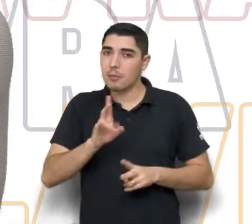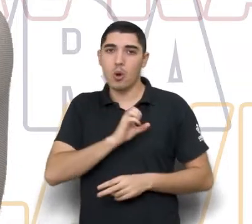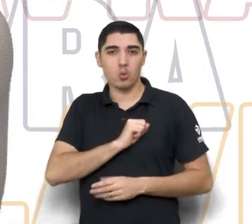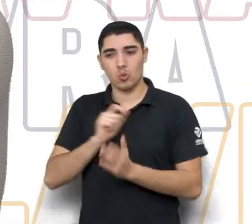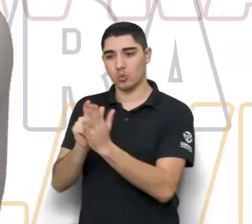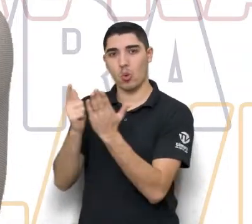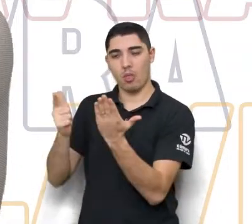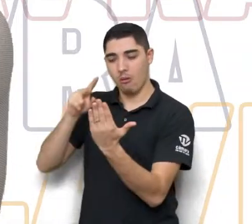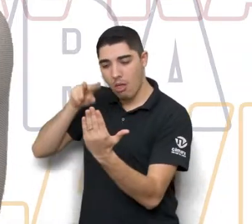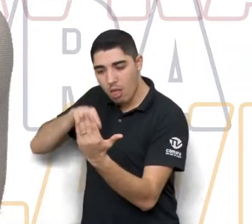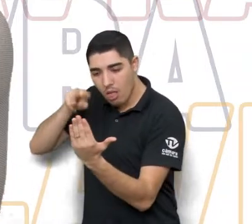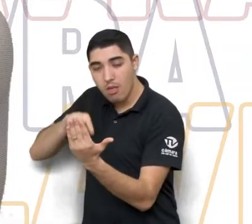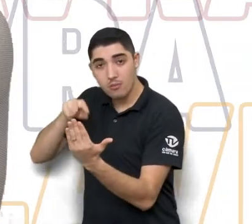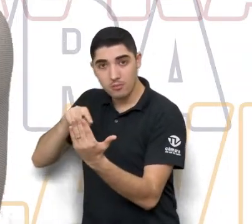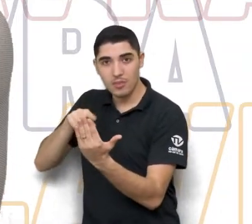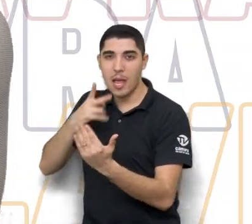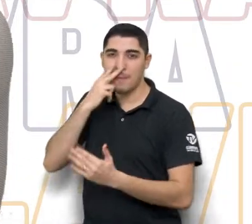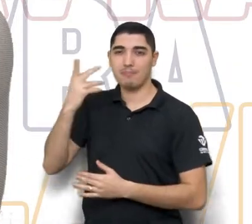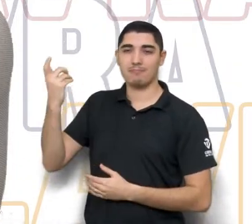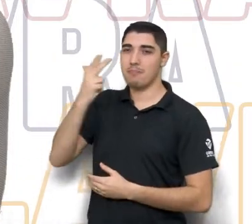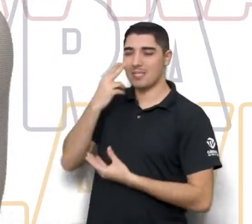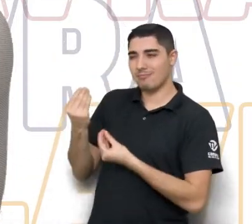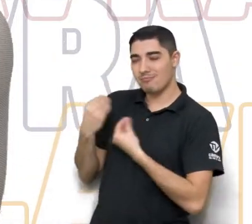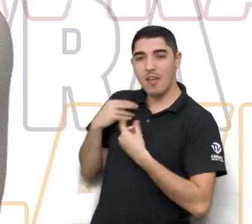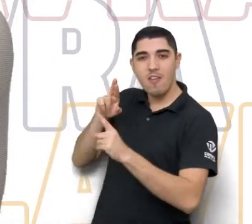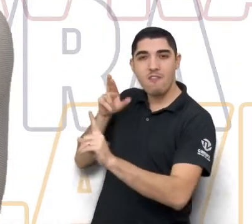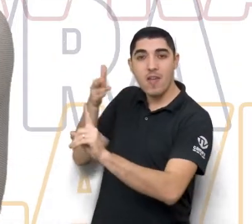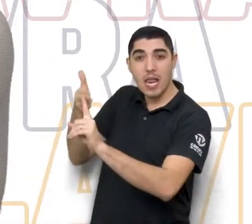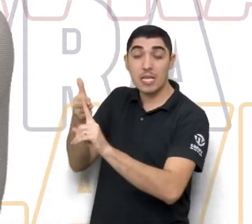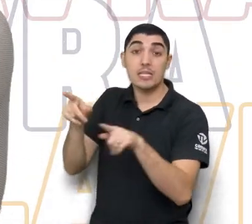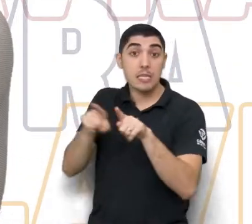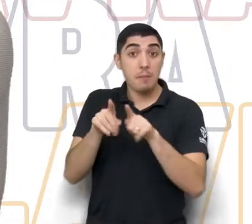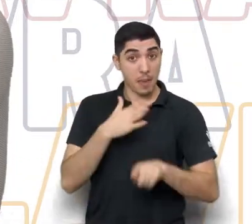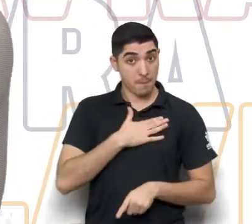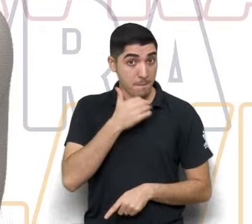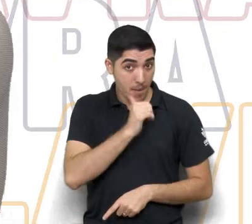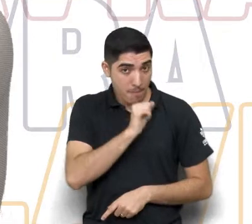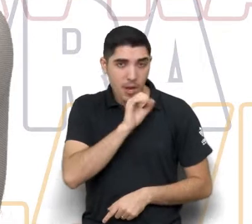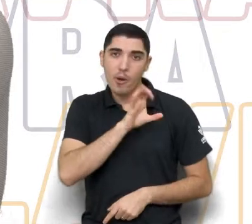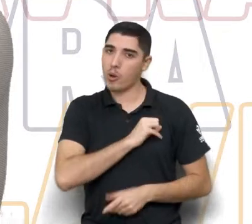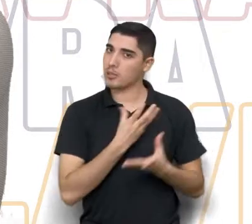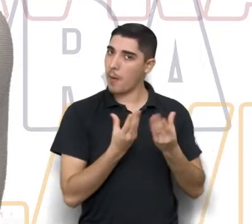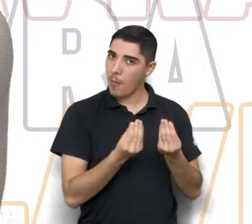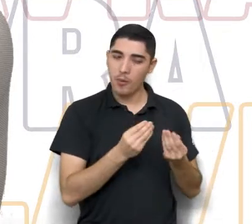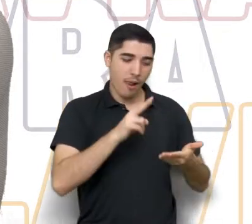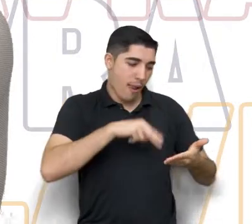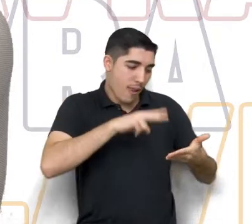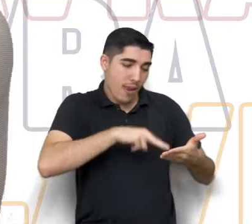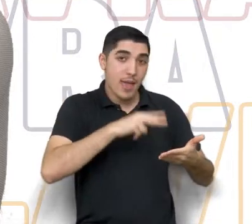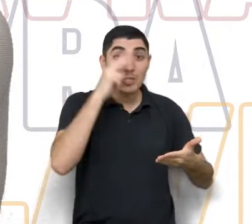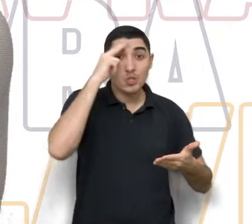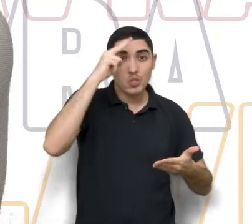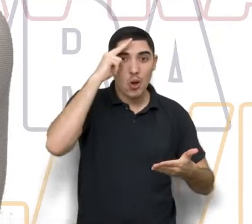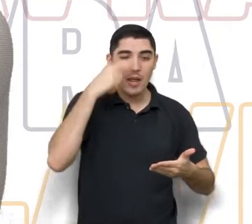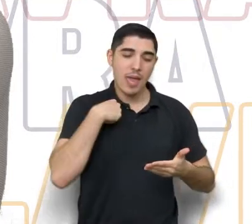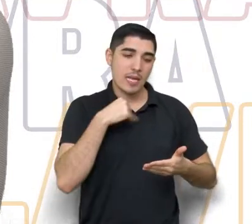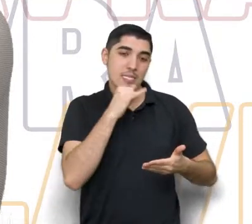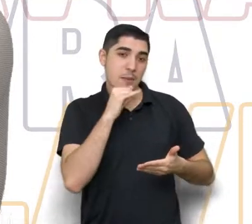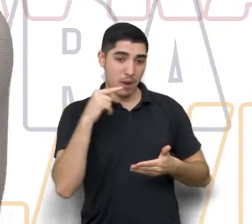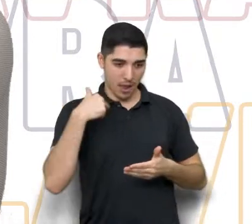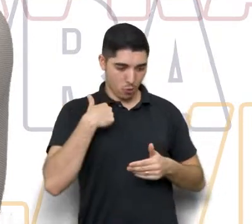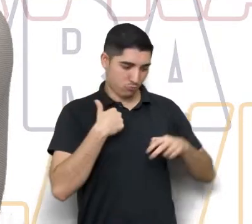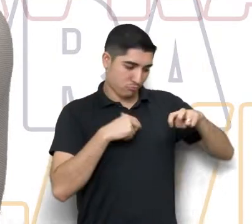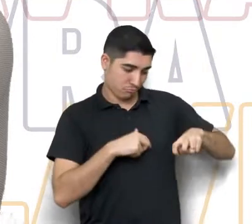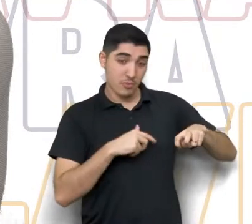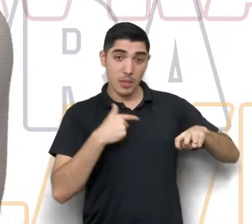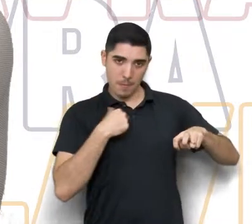ler jornal, e isso é uma referência. E a minha mãe, por sua vez, gostava muito de ler histórias para a gente,